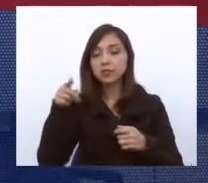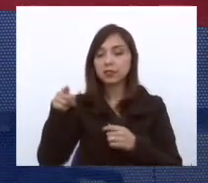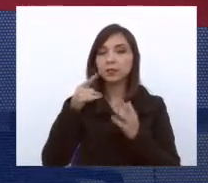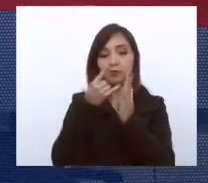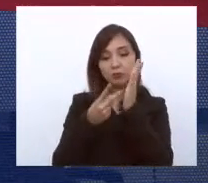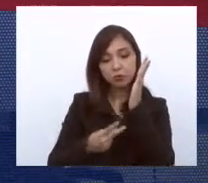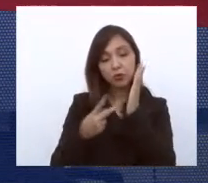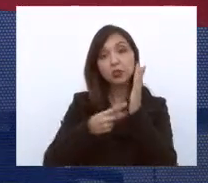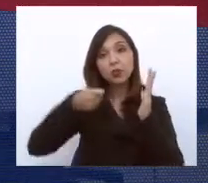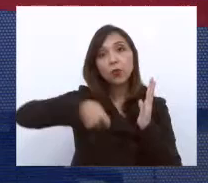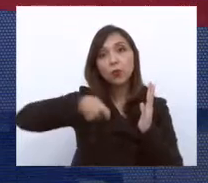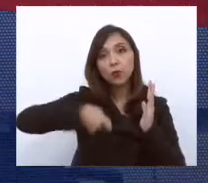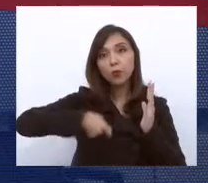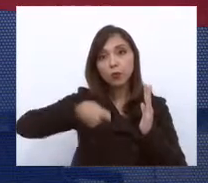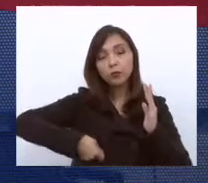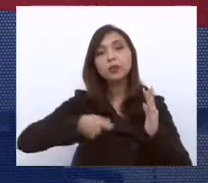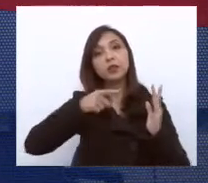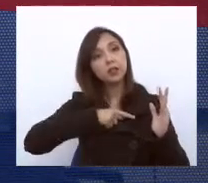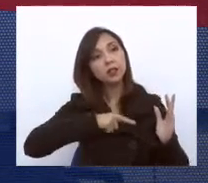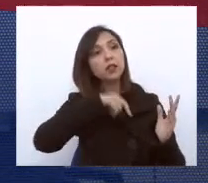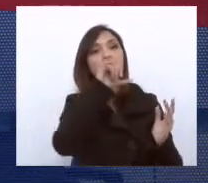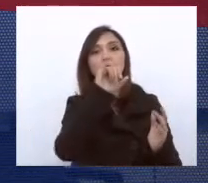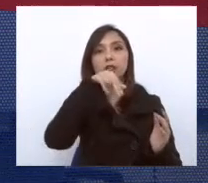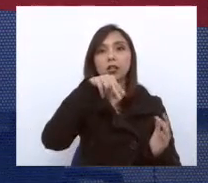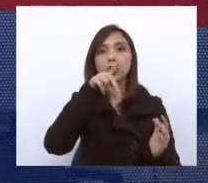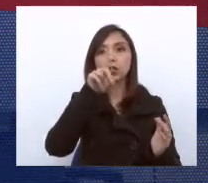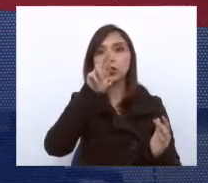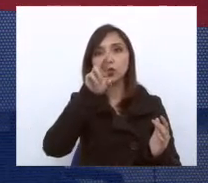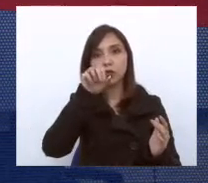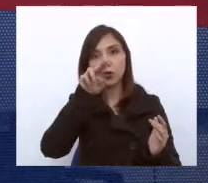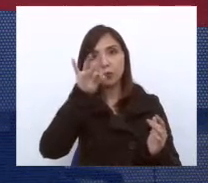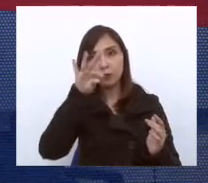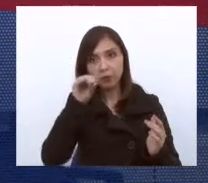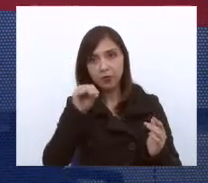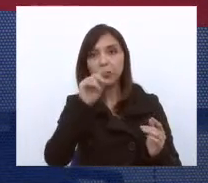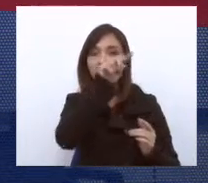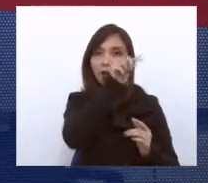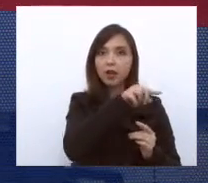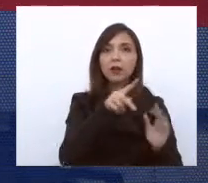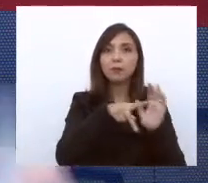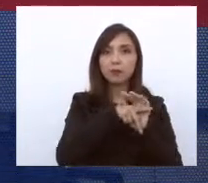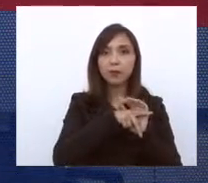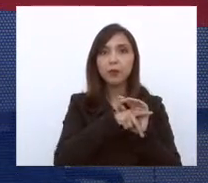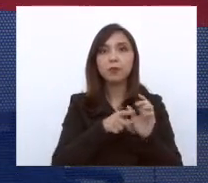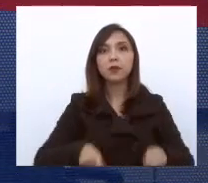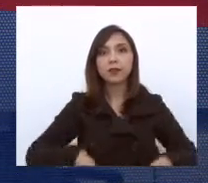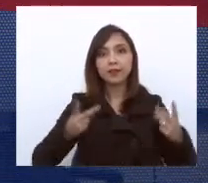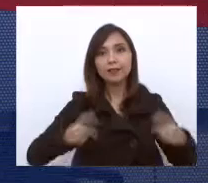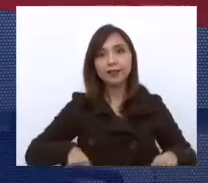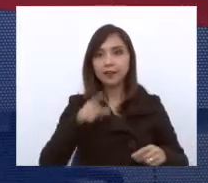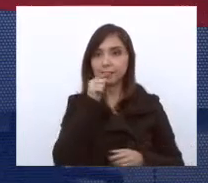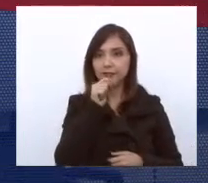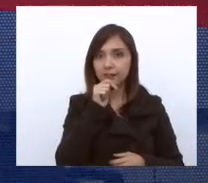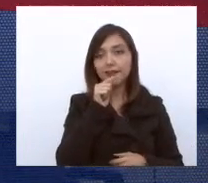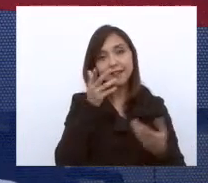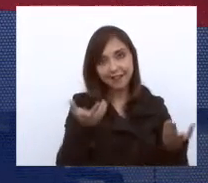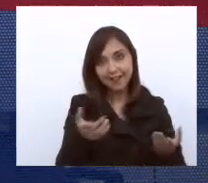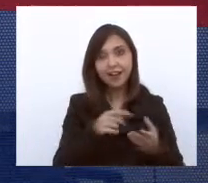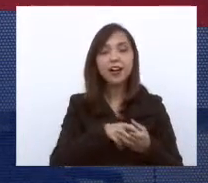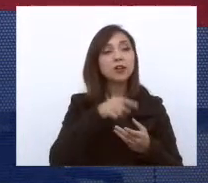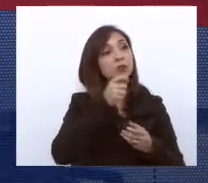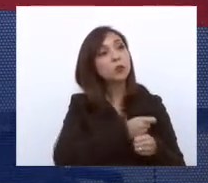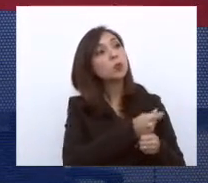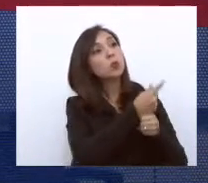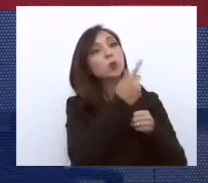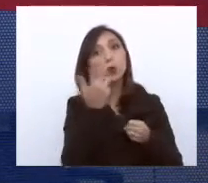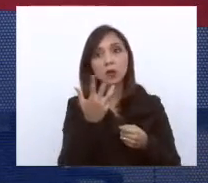Barbosa obriga que exista um hidrômetro individual. Hidrômetro, mais conhecido como medidor de gasto de água, né? Aqui para você medir ali a tarifa de